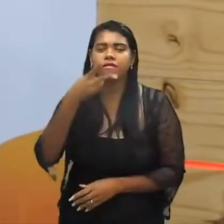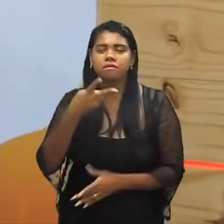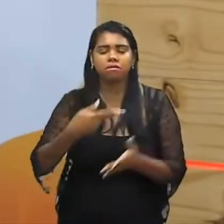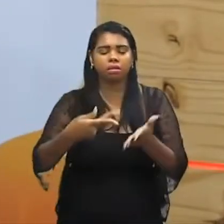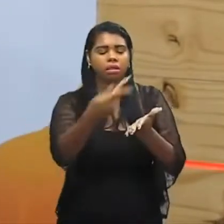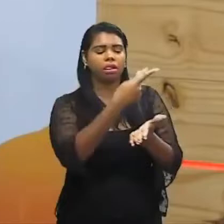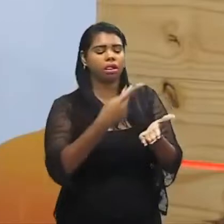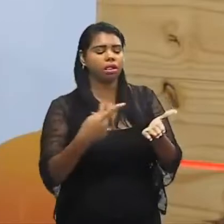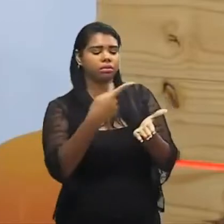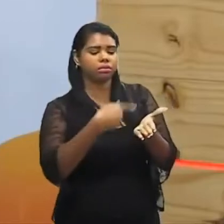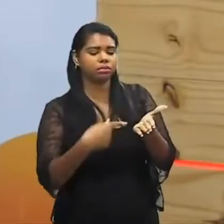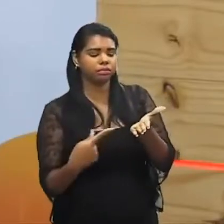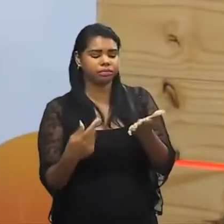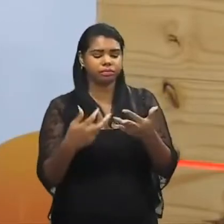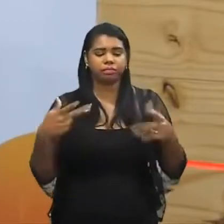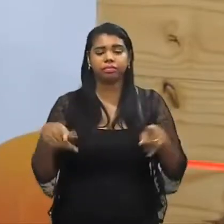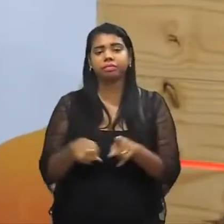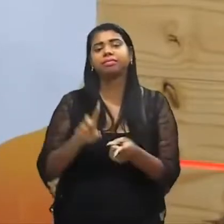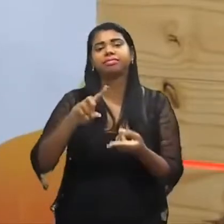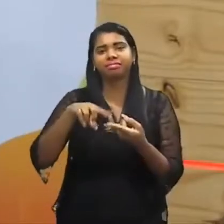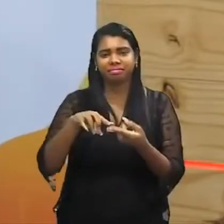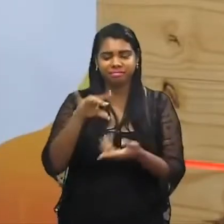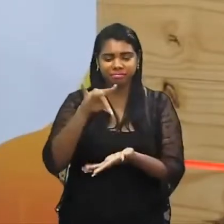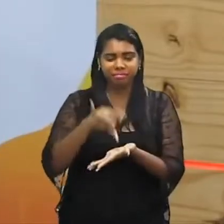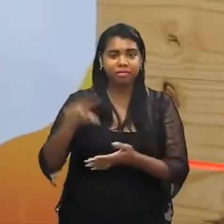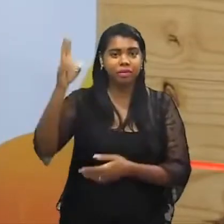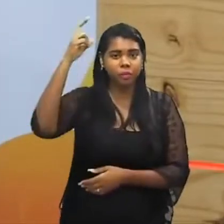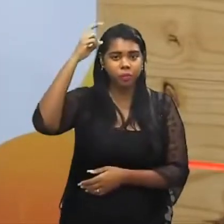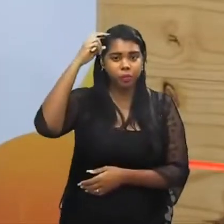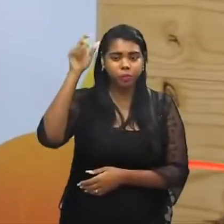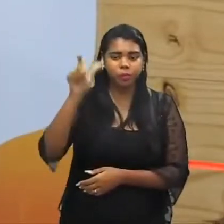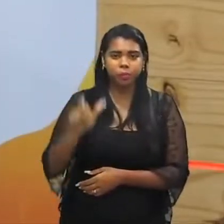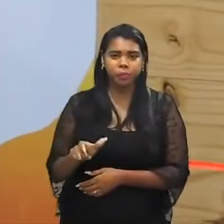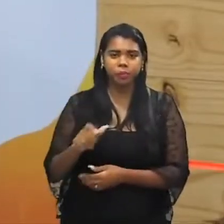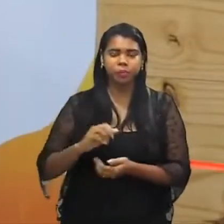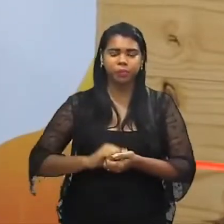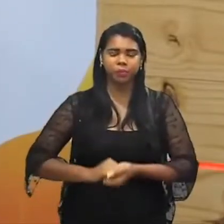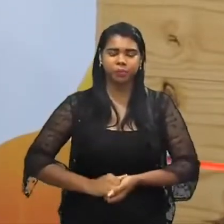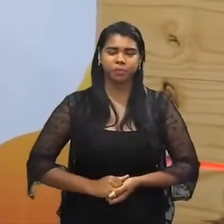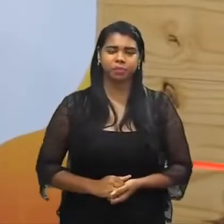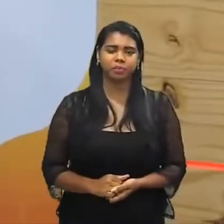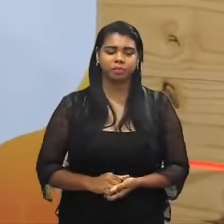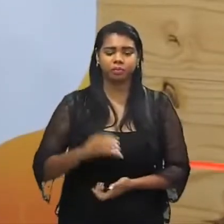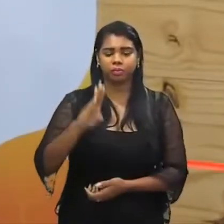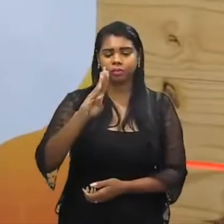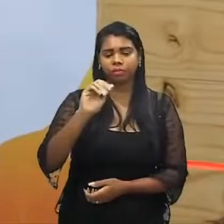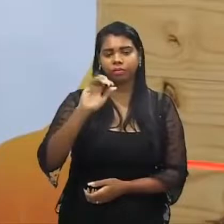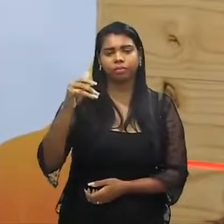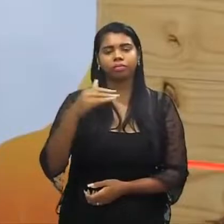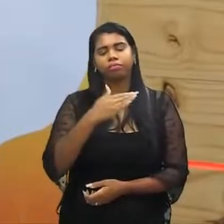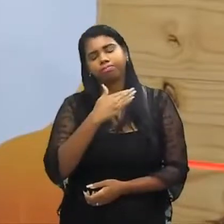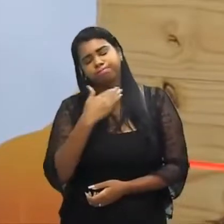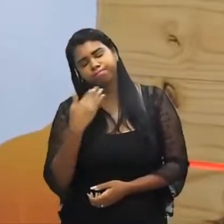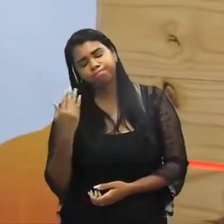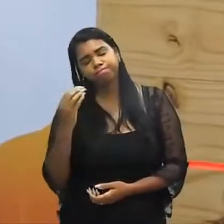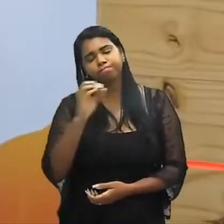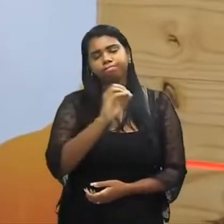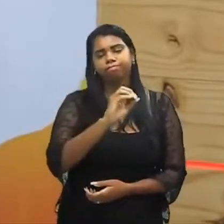forte e alguns elementos que fazem parte da cultura daquele artista, tá? O Bajado, ele faleceu em Olinda